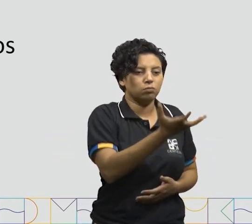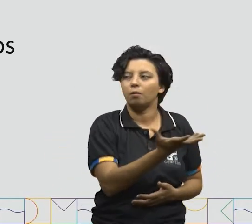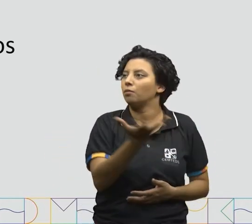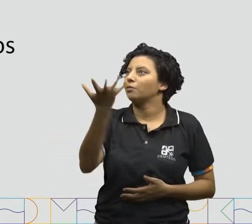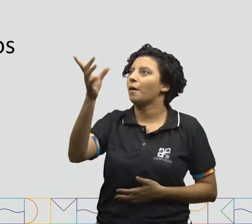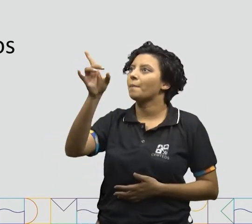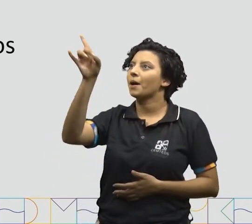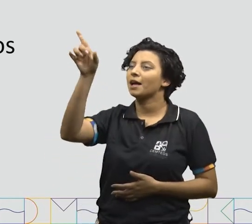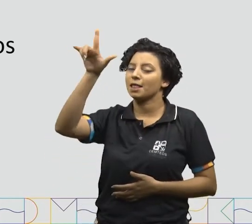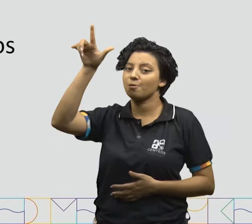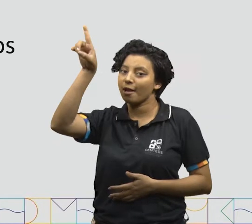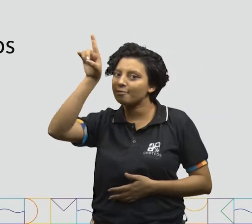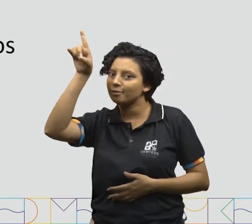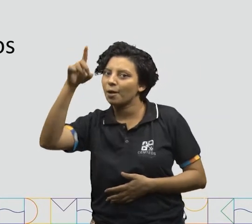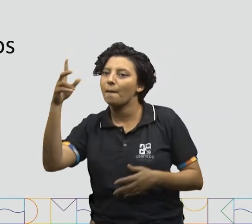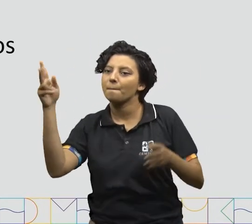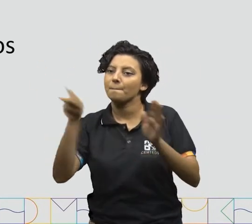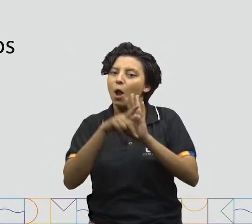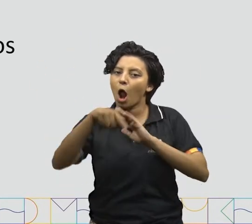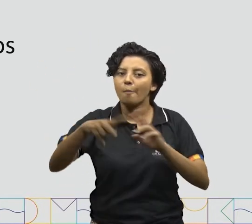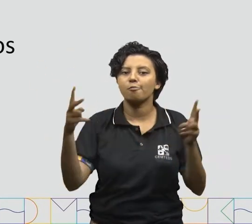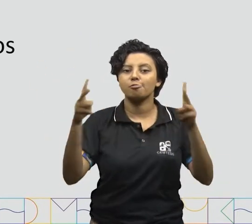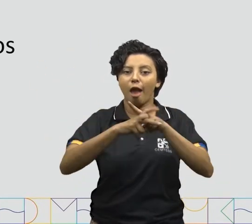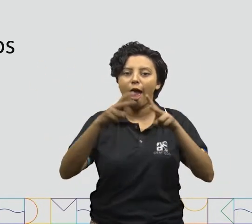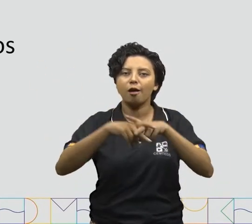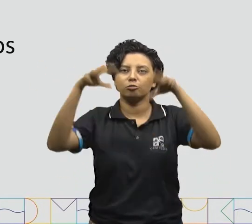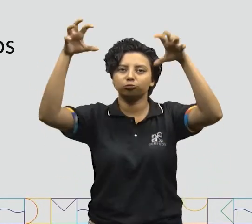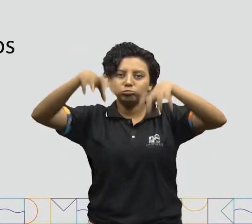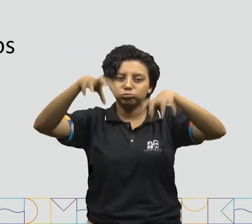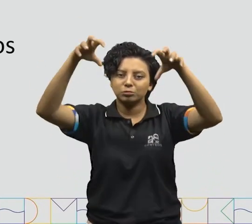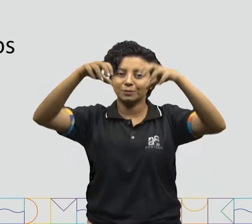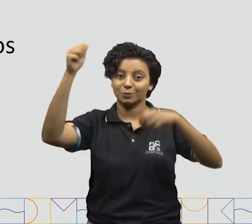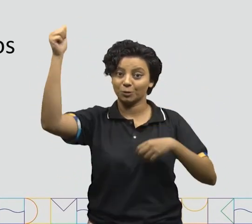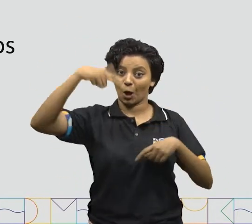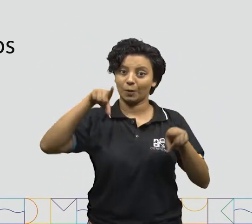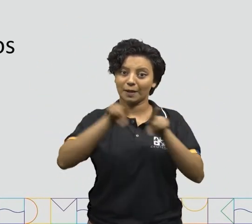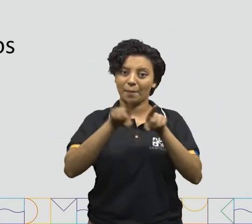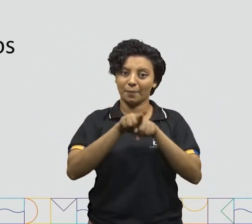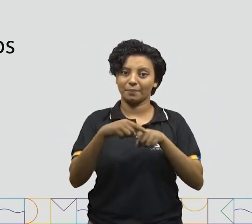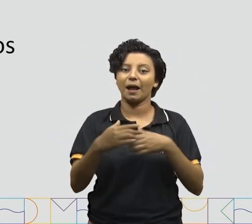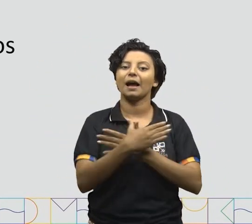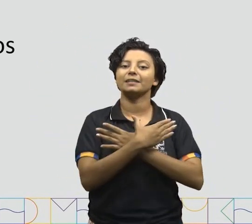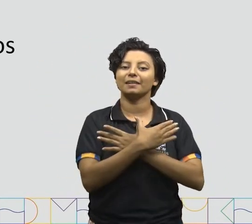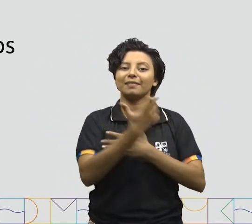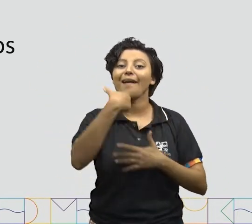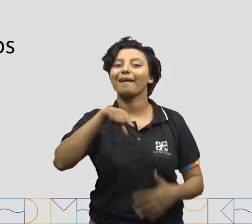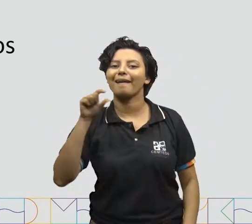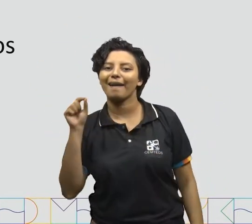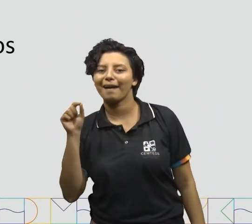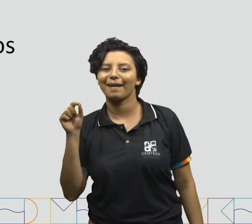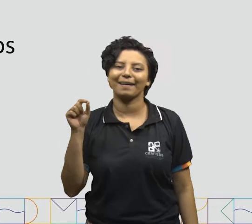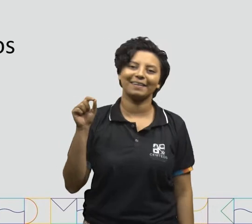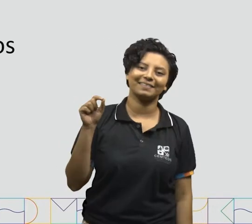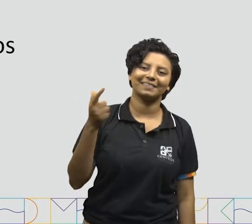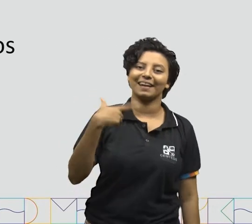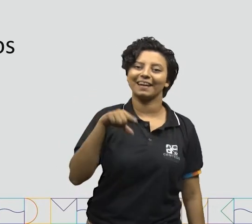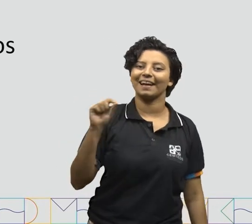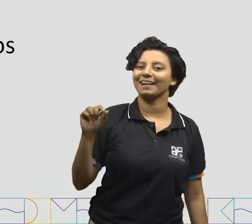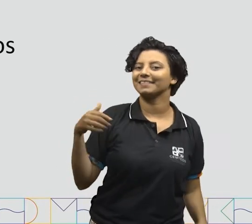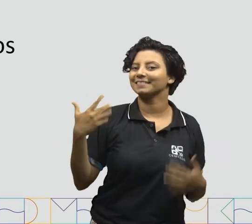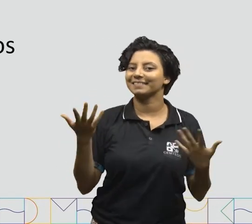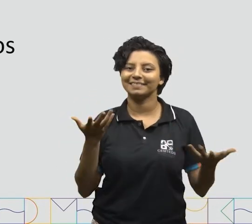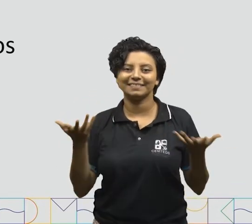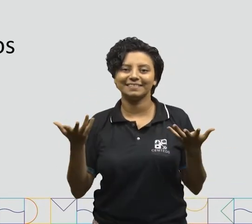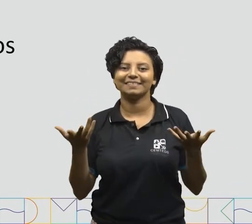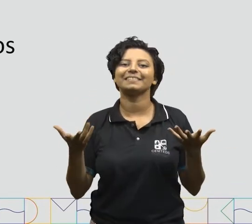o deus da guerra, das tempestades e do sol para os astecas. Vai ganhar um ponto quem acertar essa, hein? Todo mundo vai ganhar um